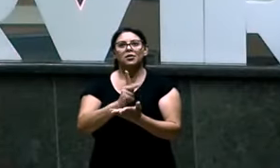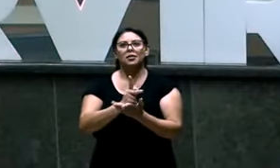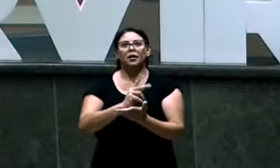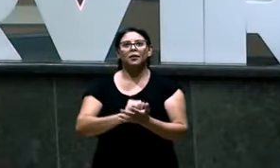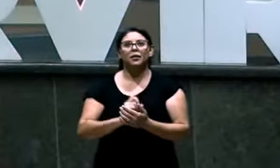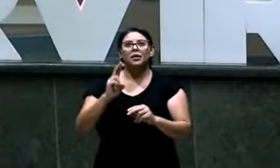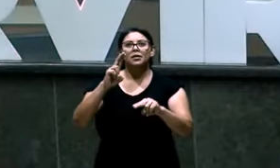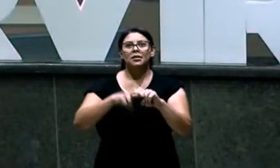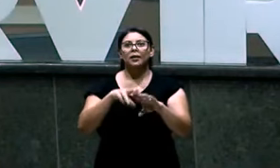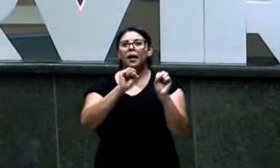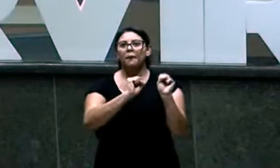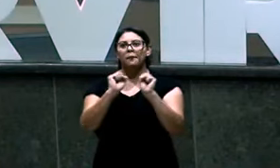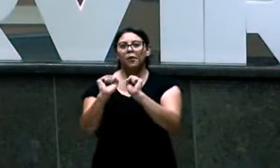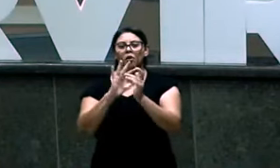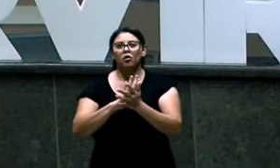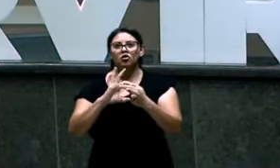Pode tomar o seu respectivo assento.